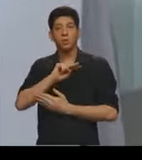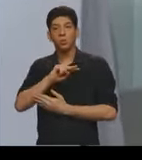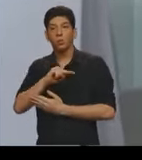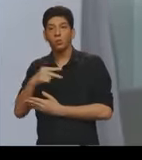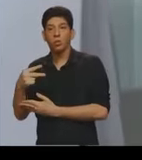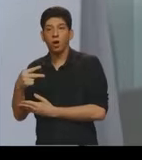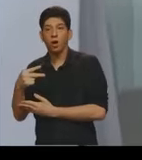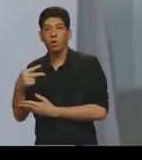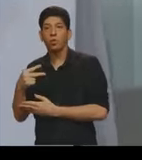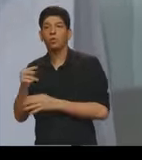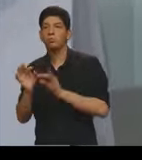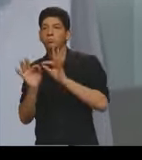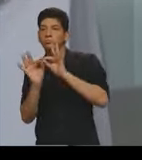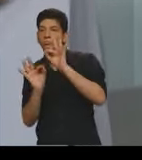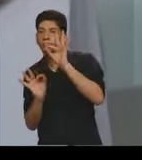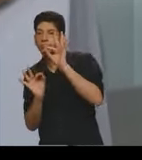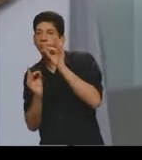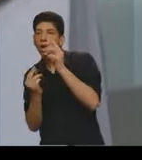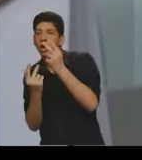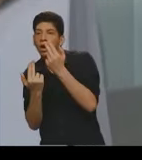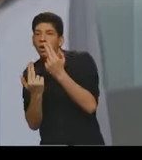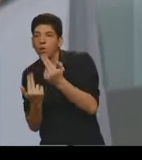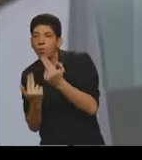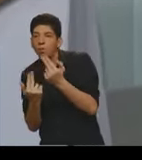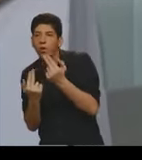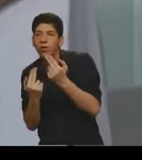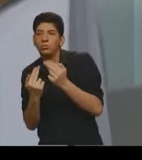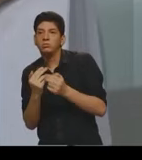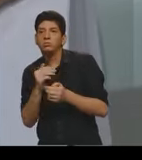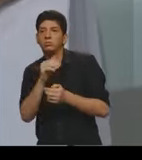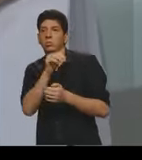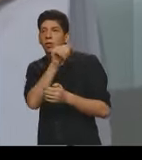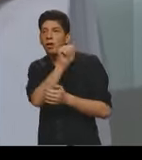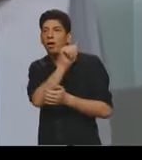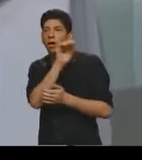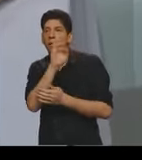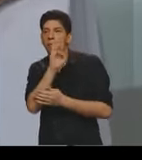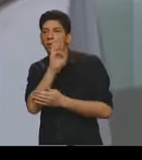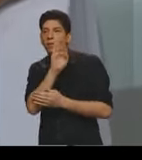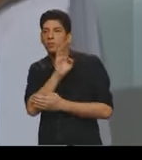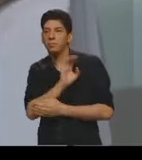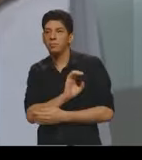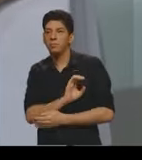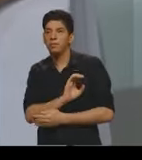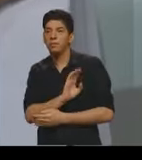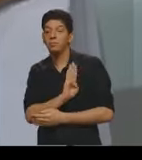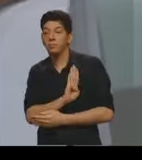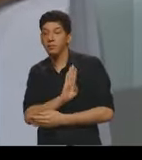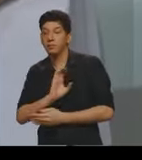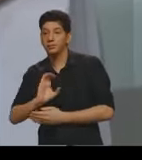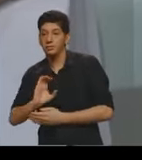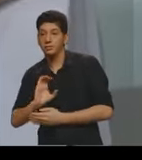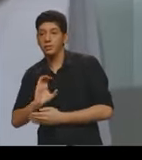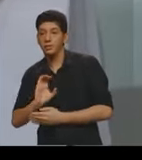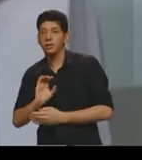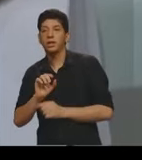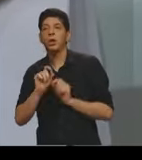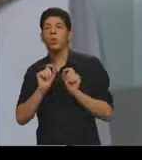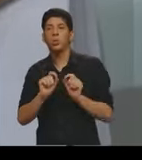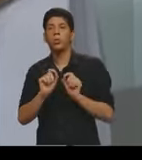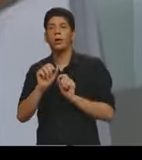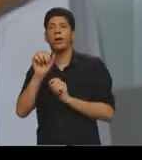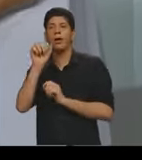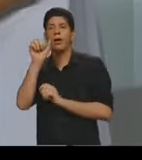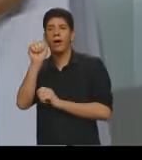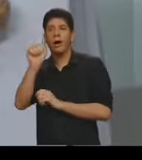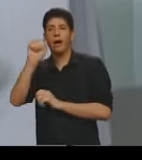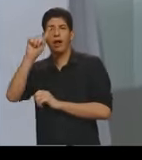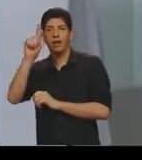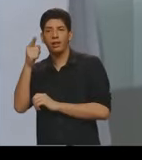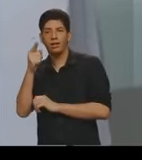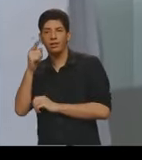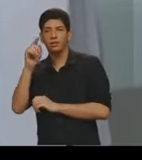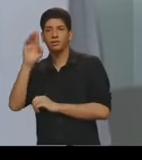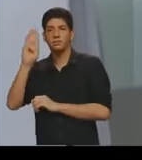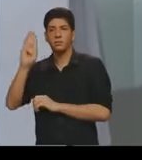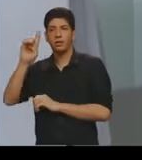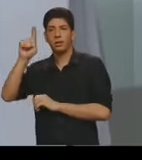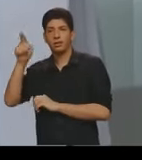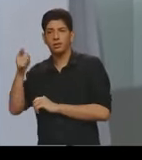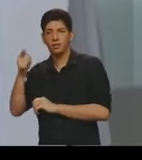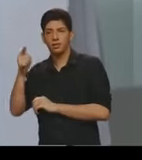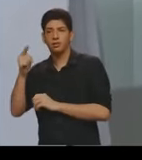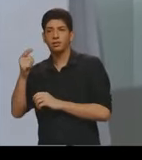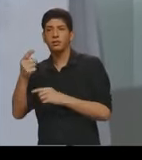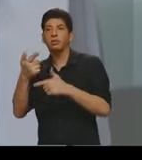mesma medida desse segmento, que eu vou chamei de A', B', dividido